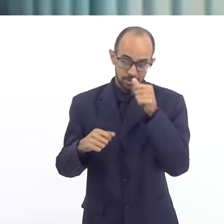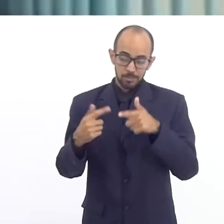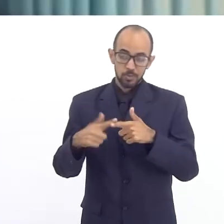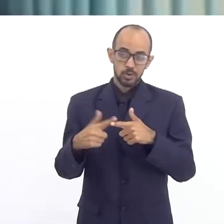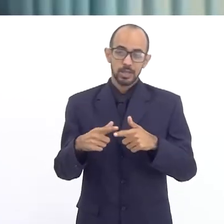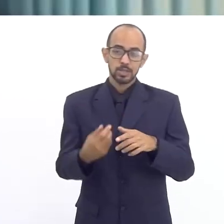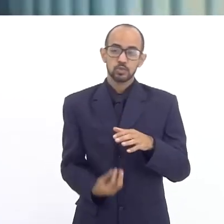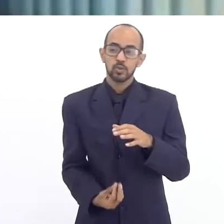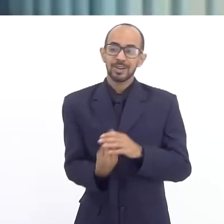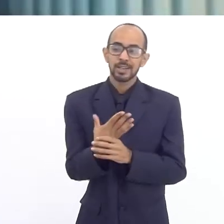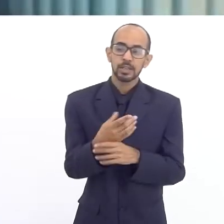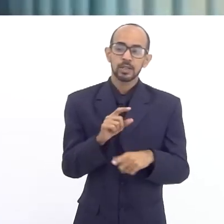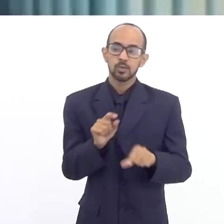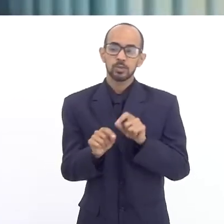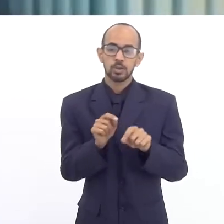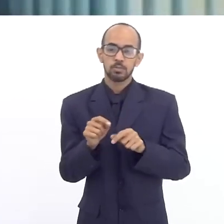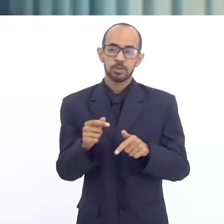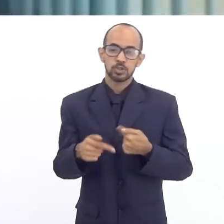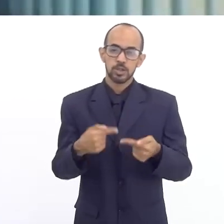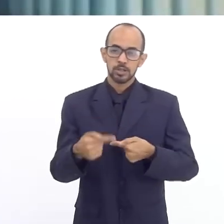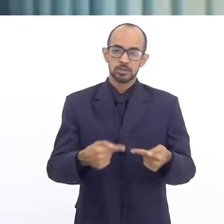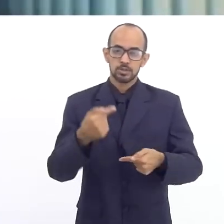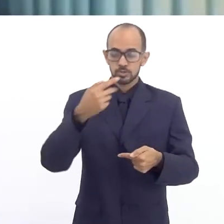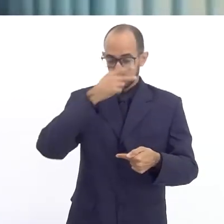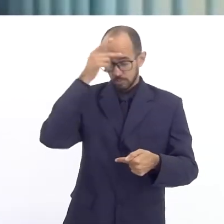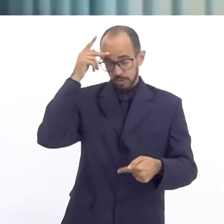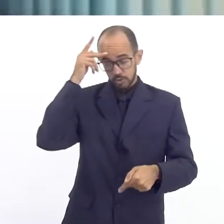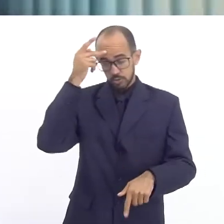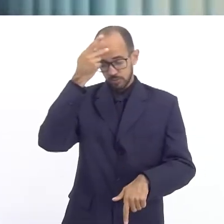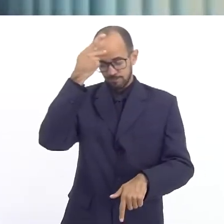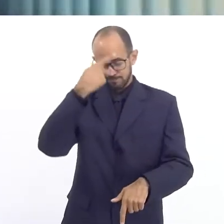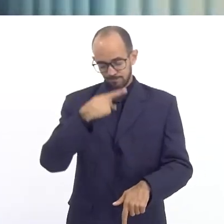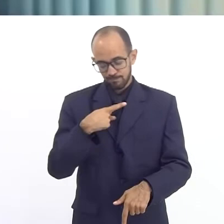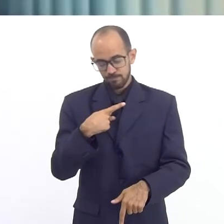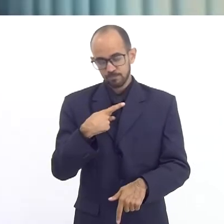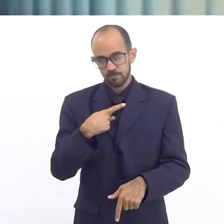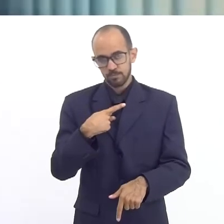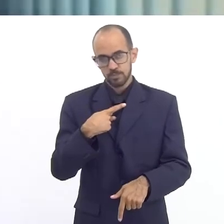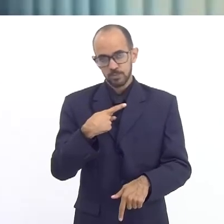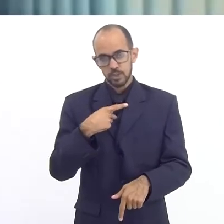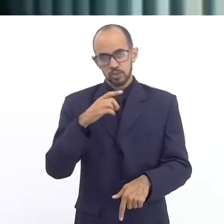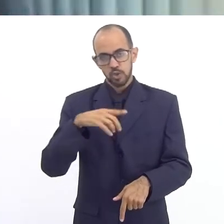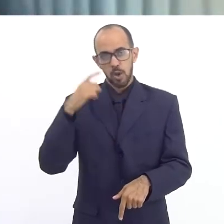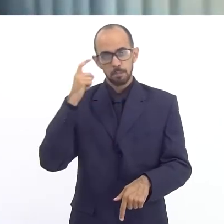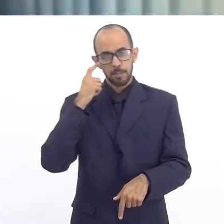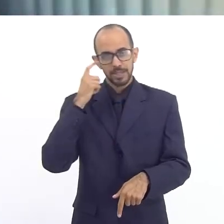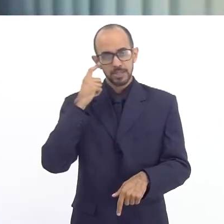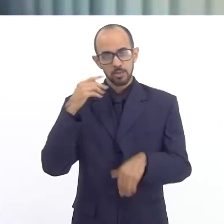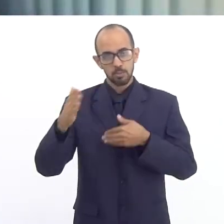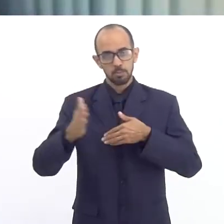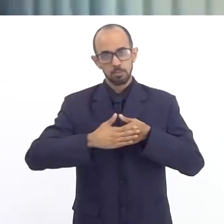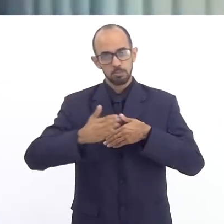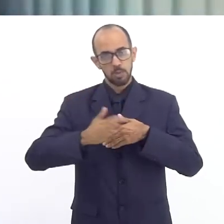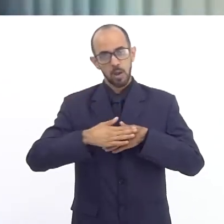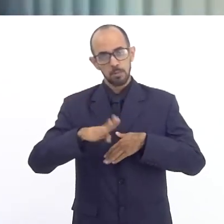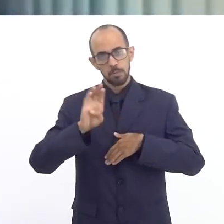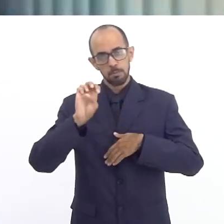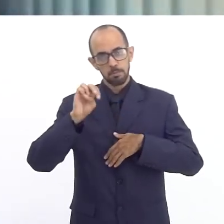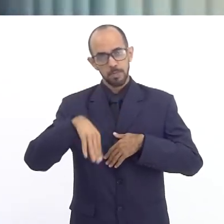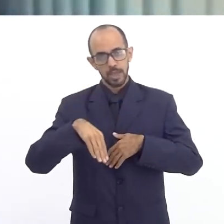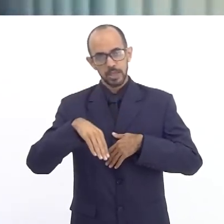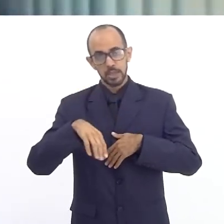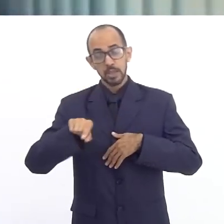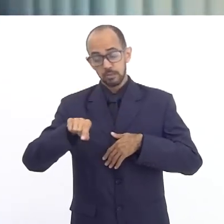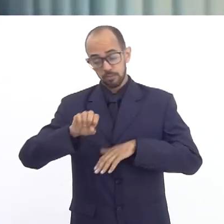gente acaba criando uma geração de pessoas egocentradas que só pensam no seu bem. E